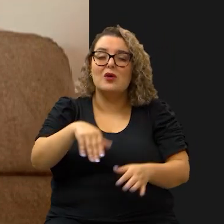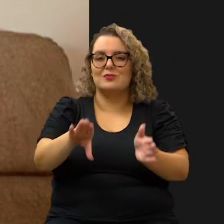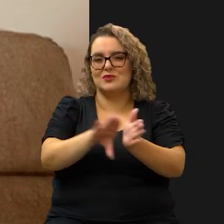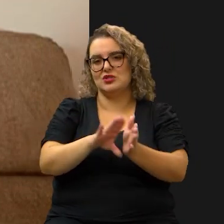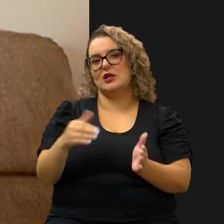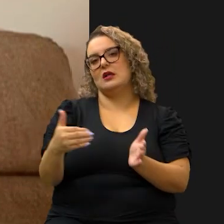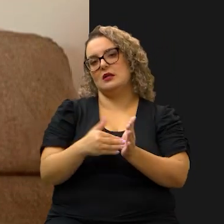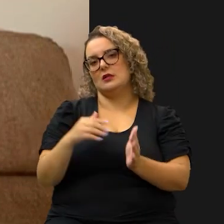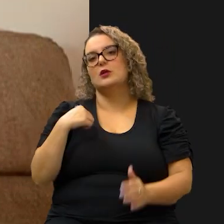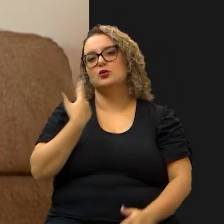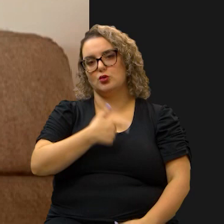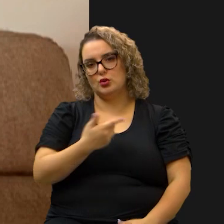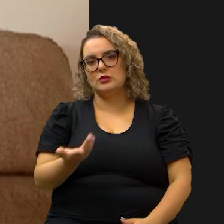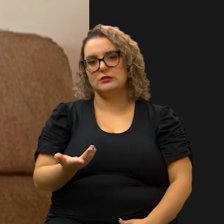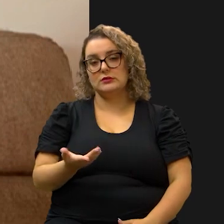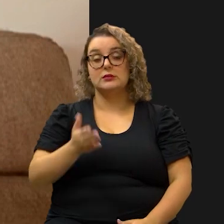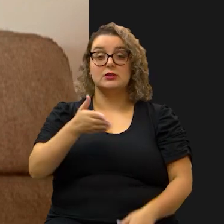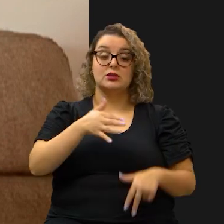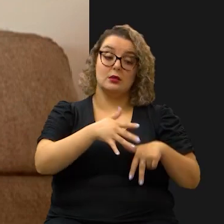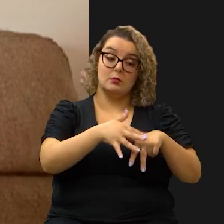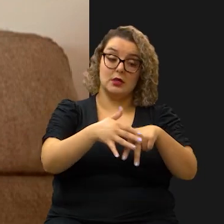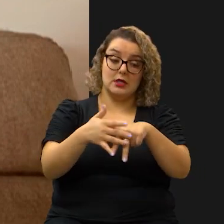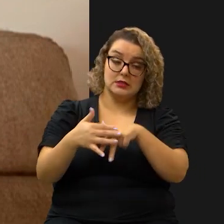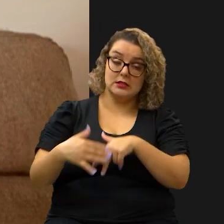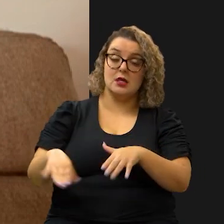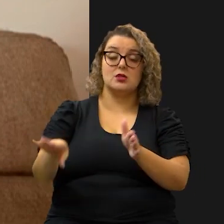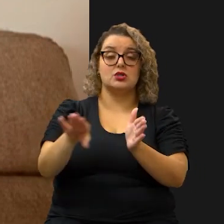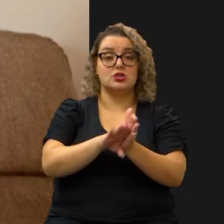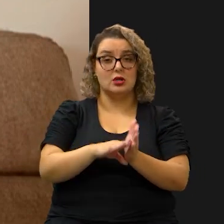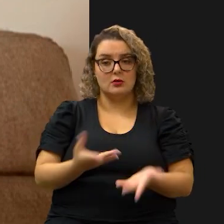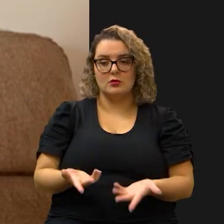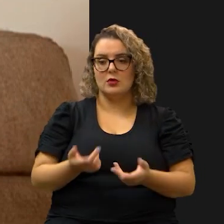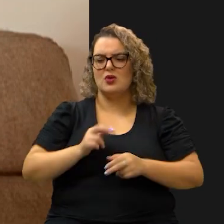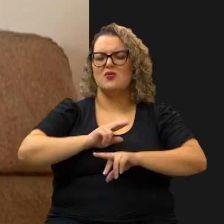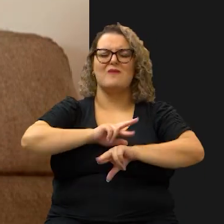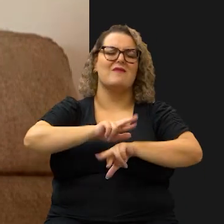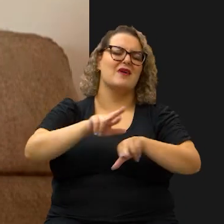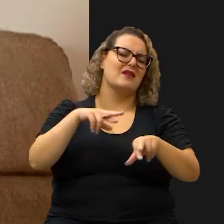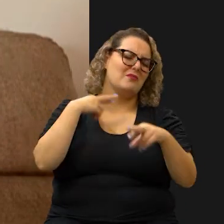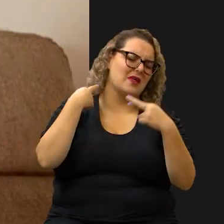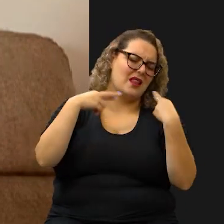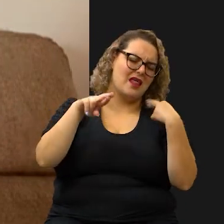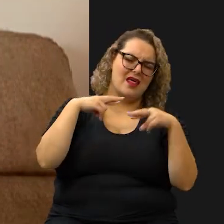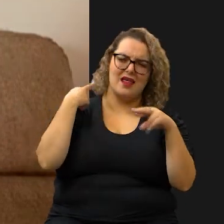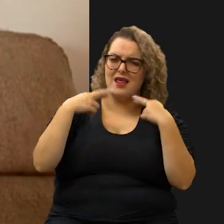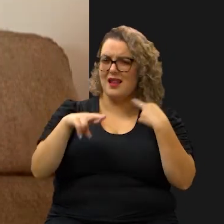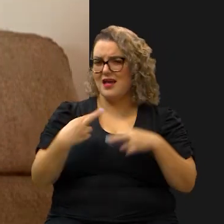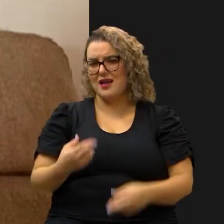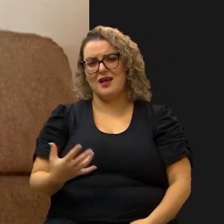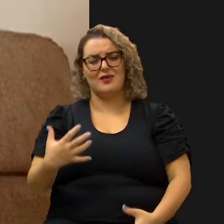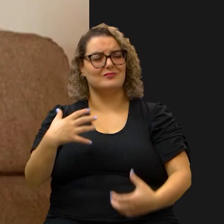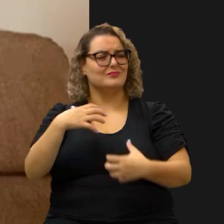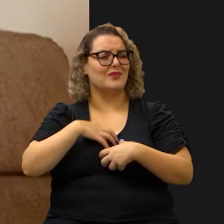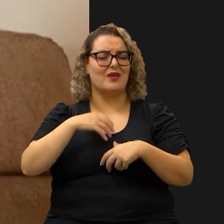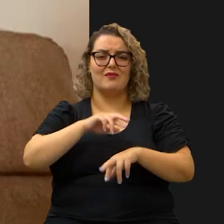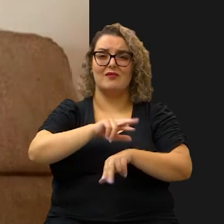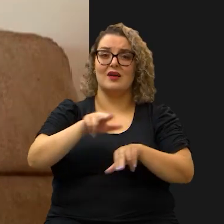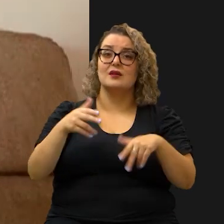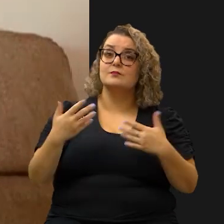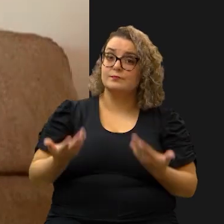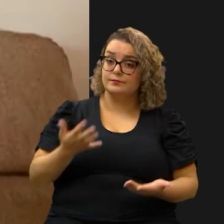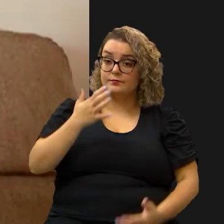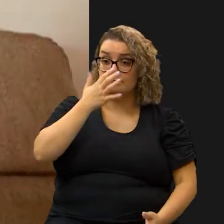para chegar até nós. E com isso já são pacientes que já chegam já com muitas queixas, com